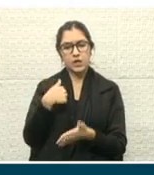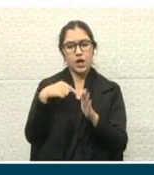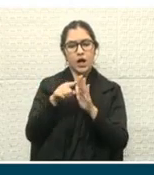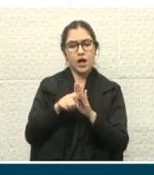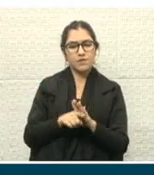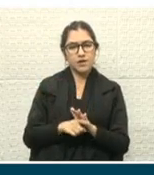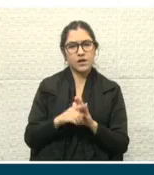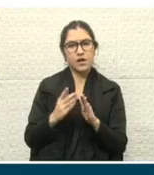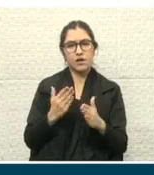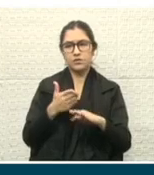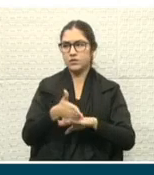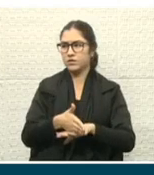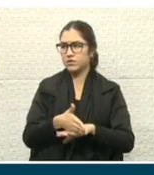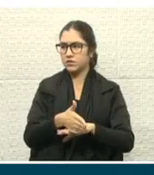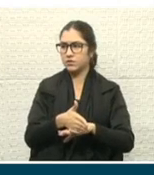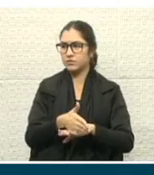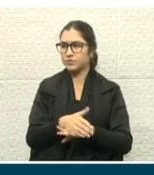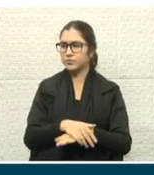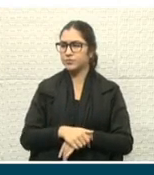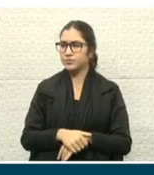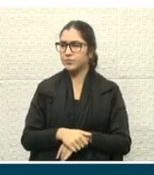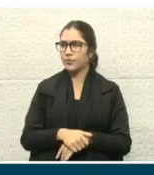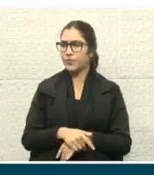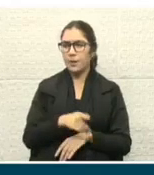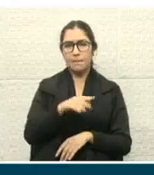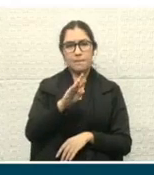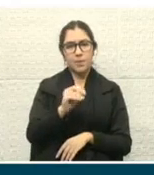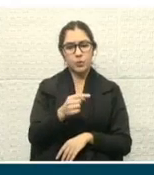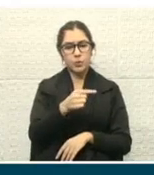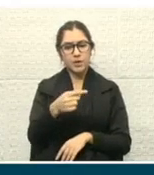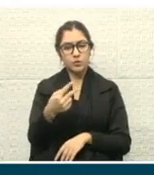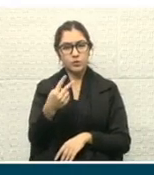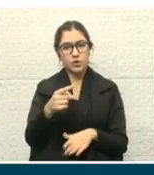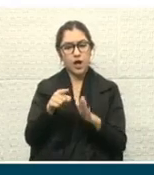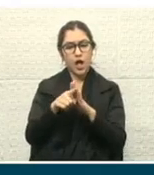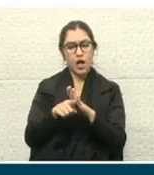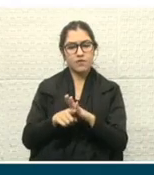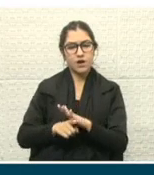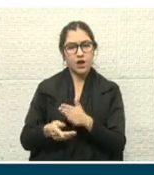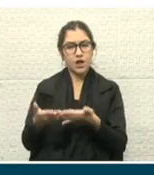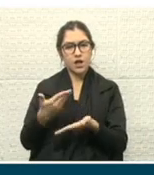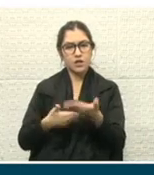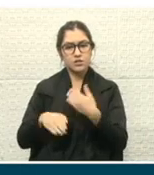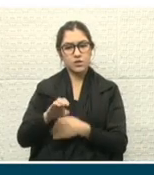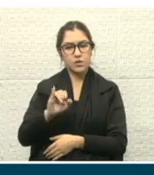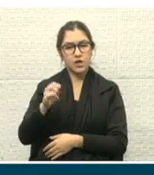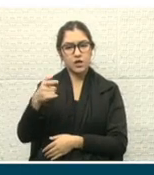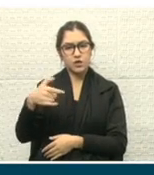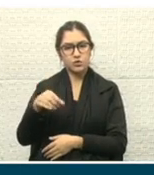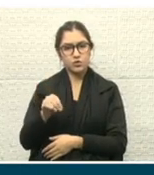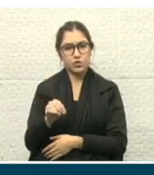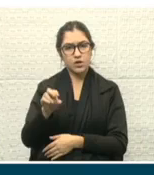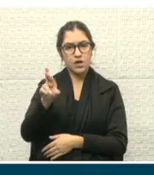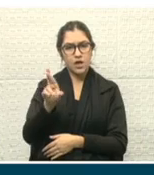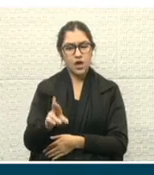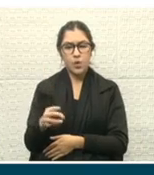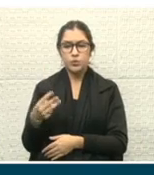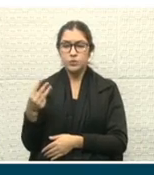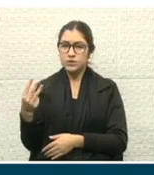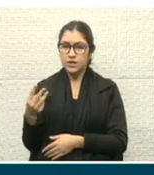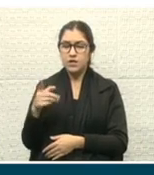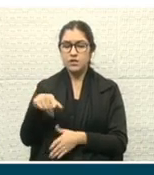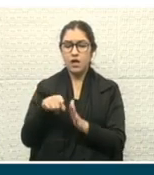avaliar a interseção do ponto menos 2 avaliado em relação ao eixo real e do